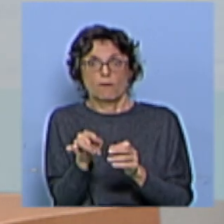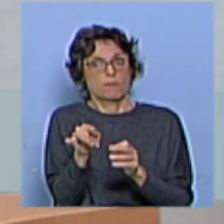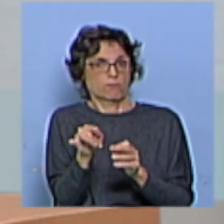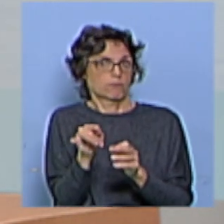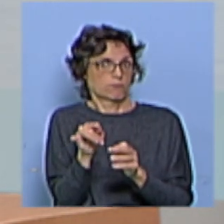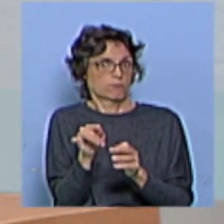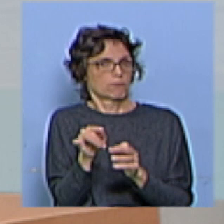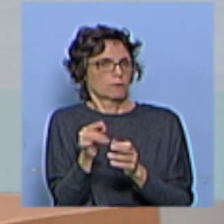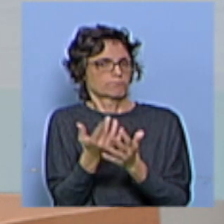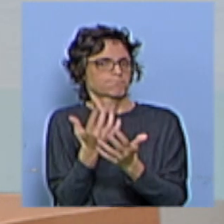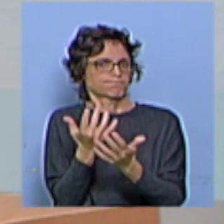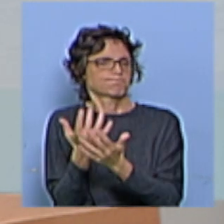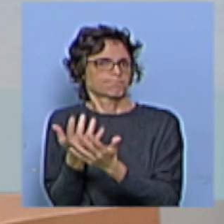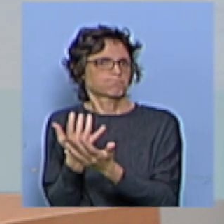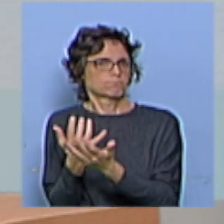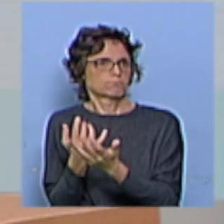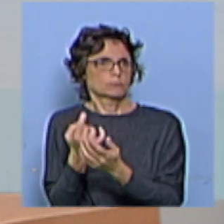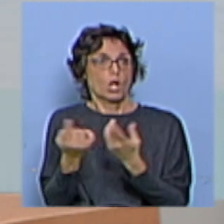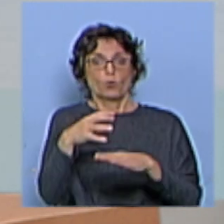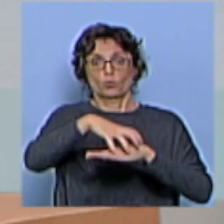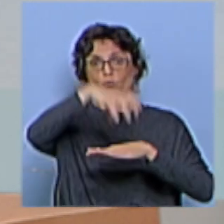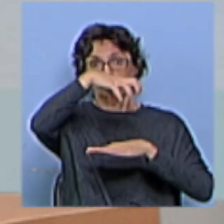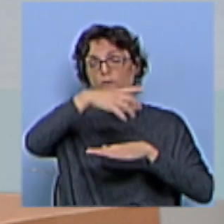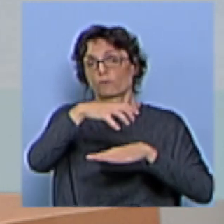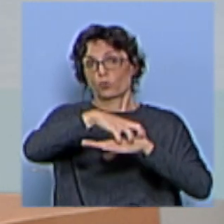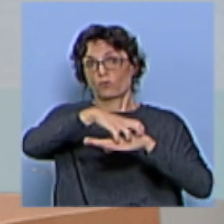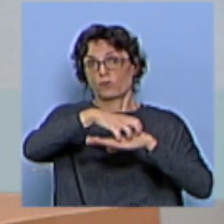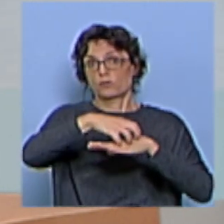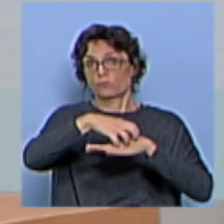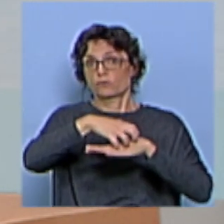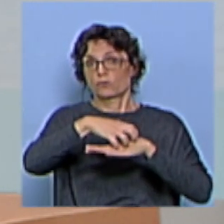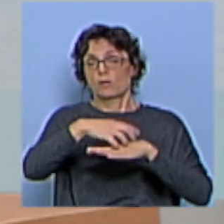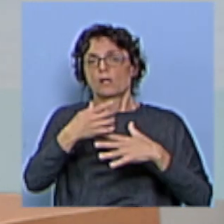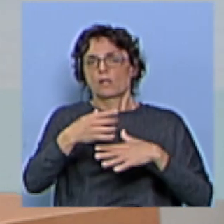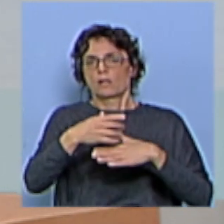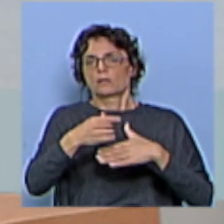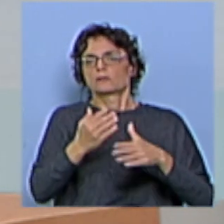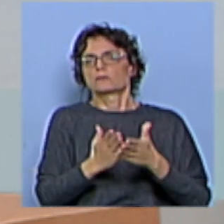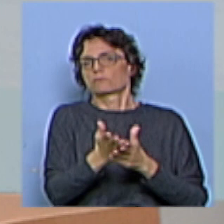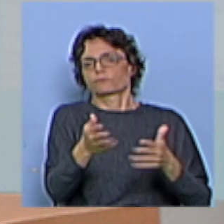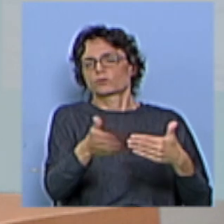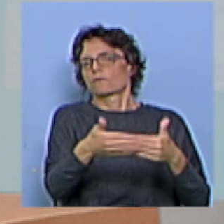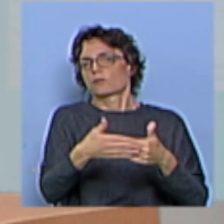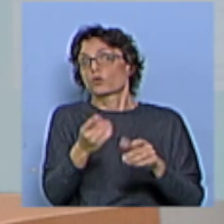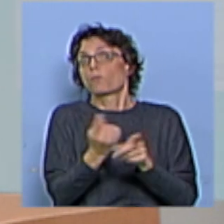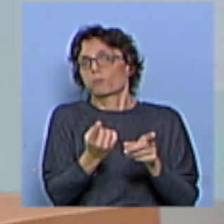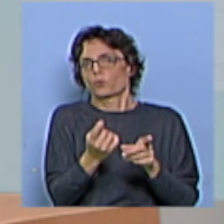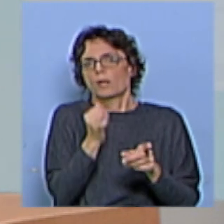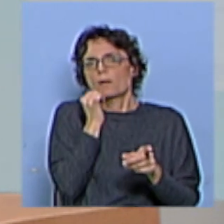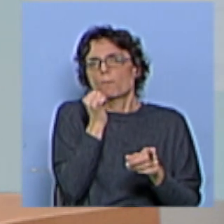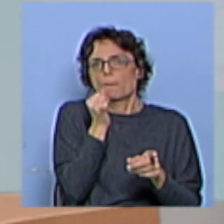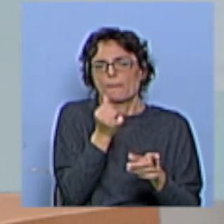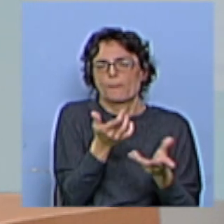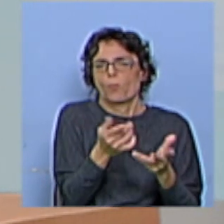alguns destes edifícios permanecem fechados, poderão de alguma forma ser resolvidos ou